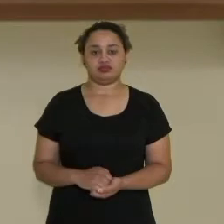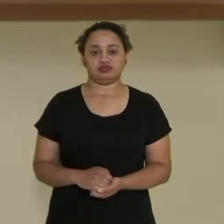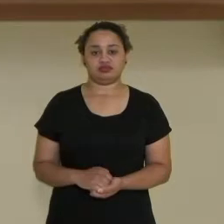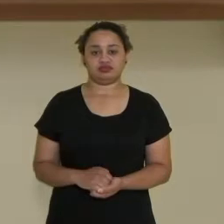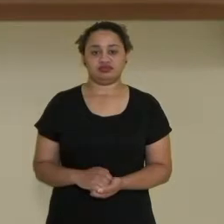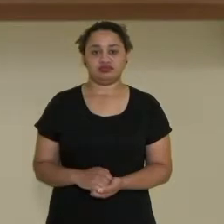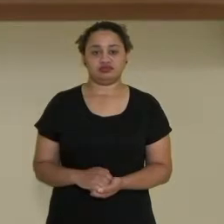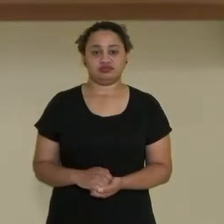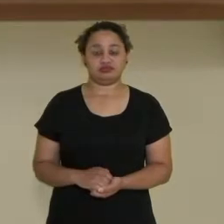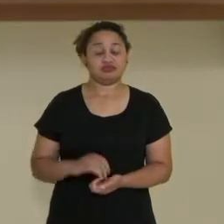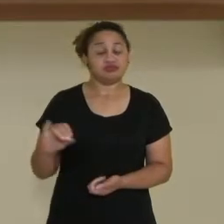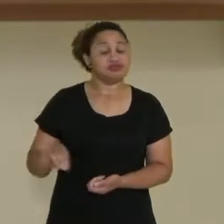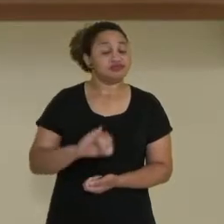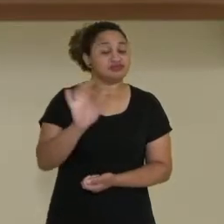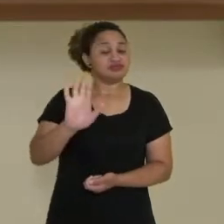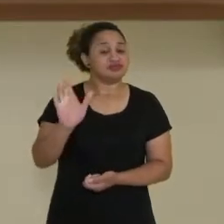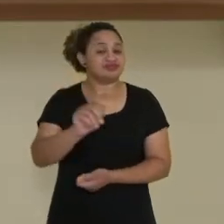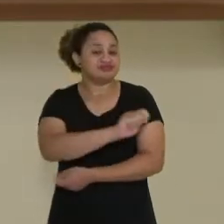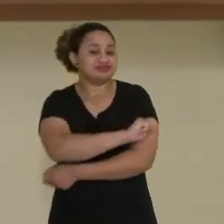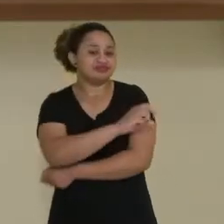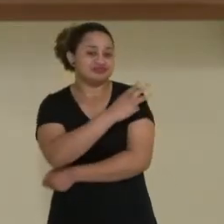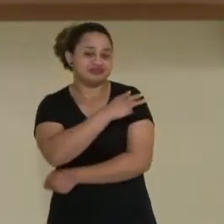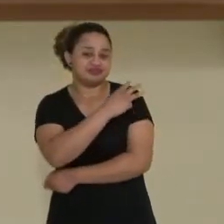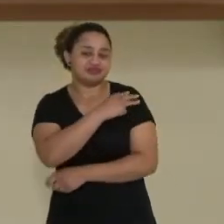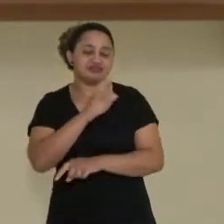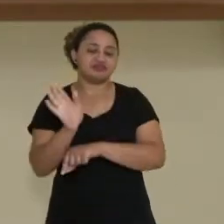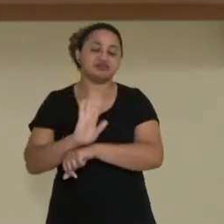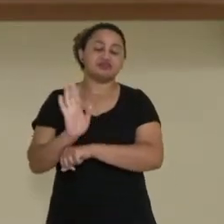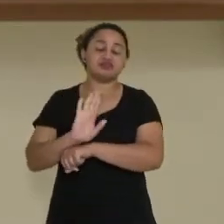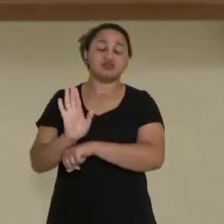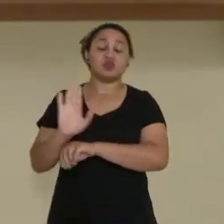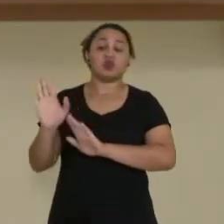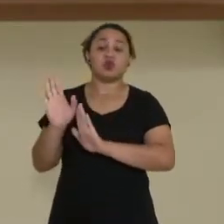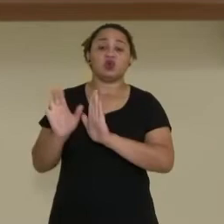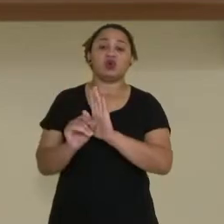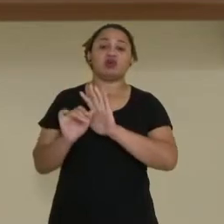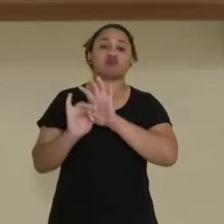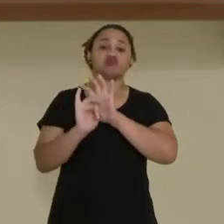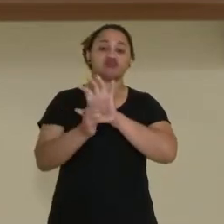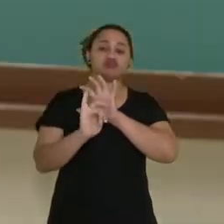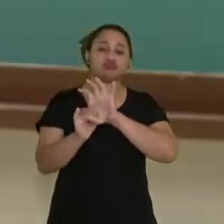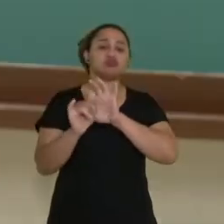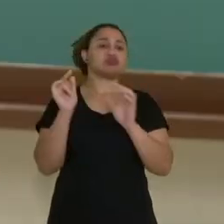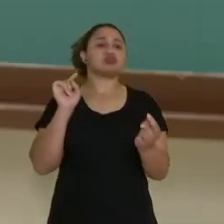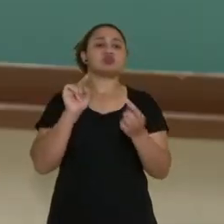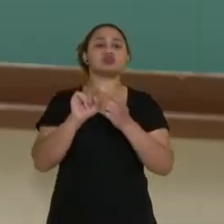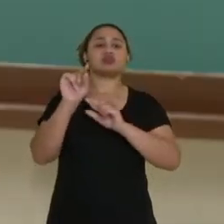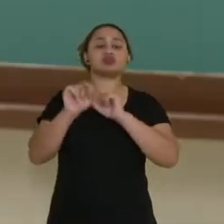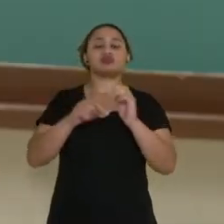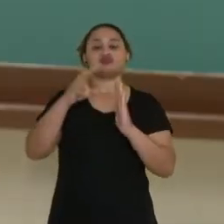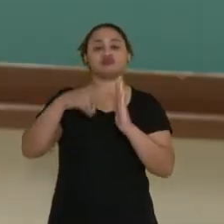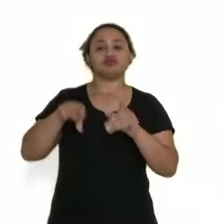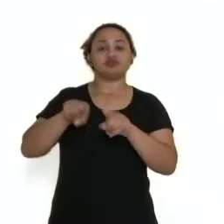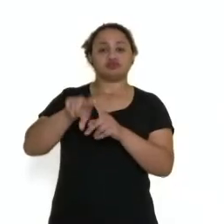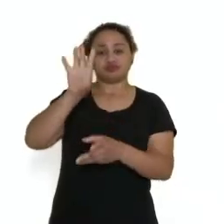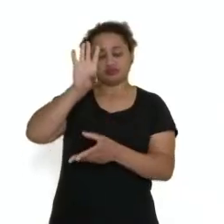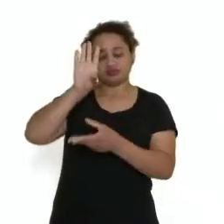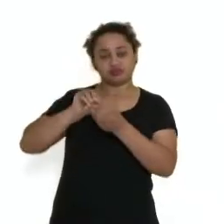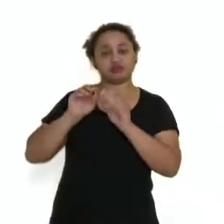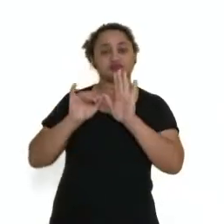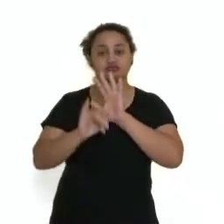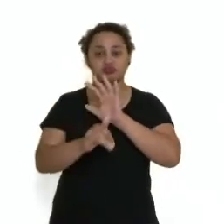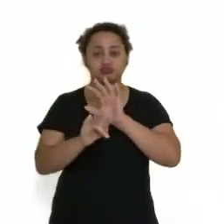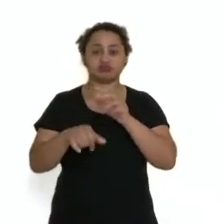Olá, estudantes da terceira série! Nesse vídeo vamos falar sobre fábulas. Objetivos: fazer a leitura e interpretação de